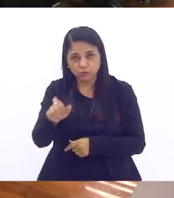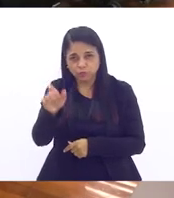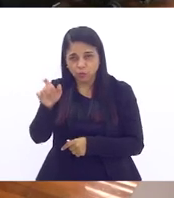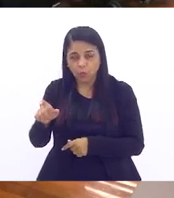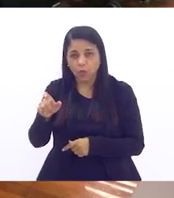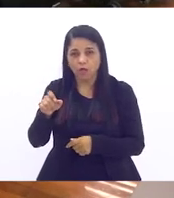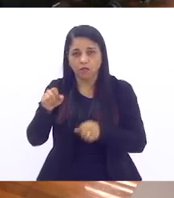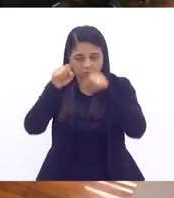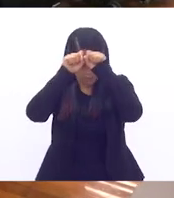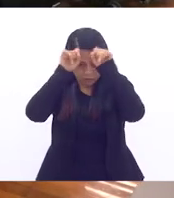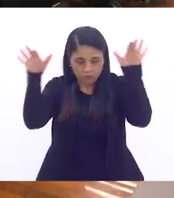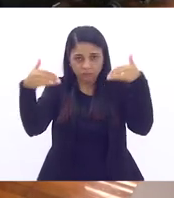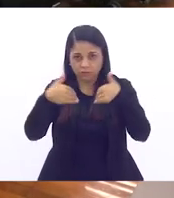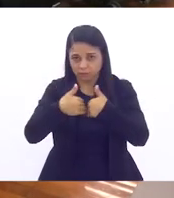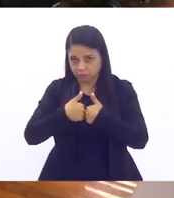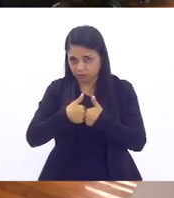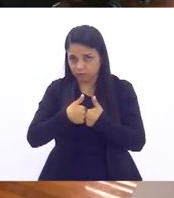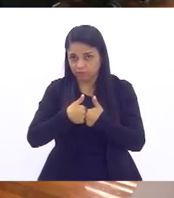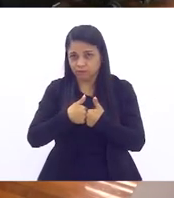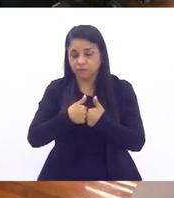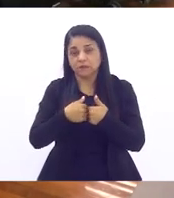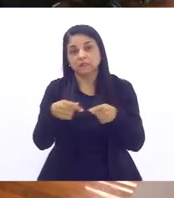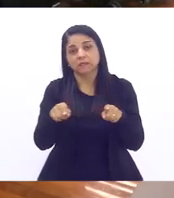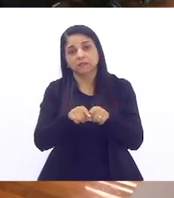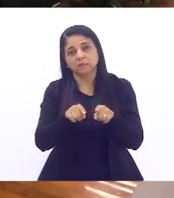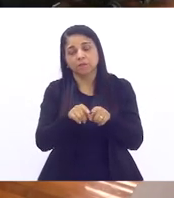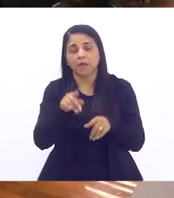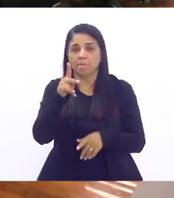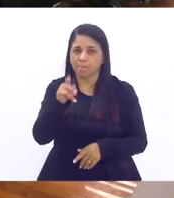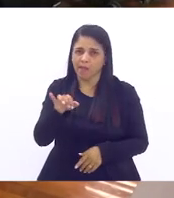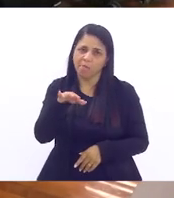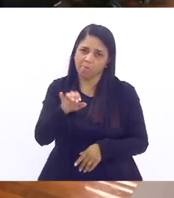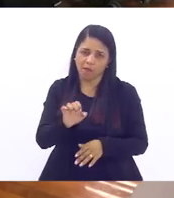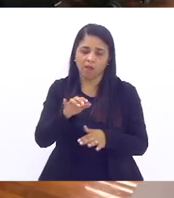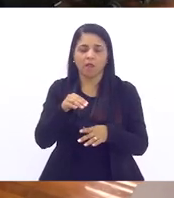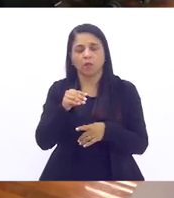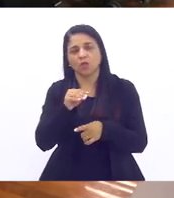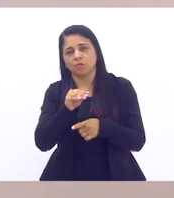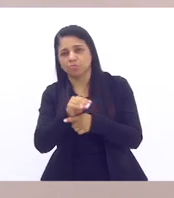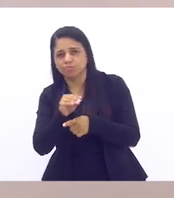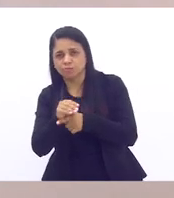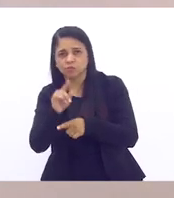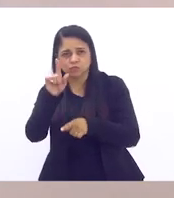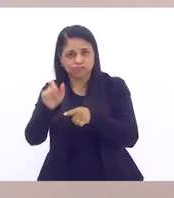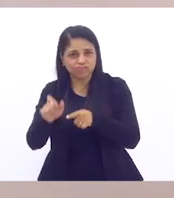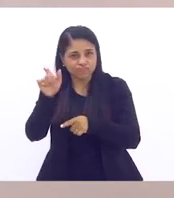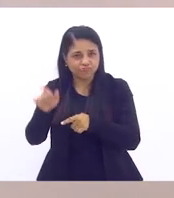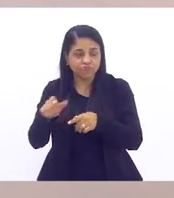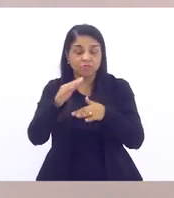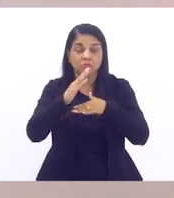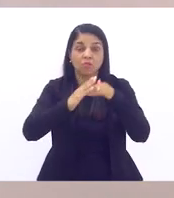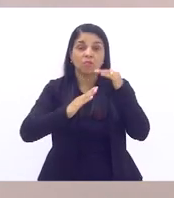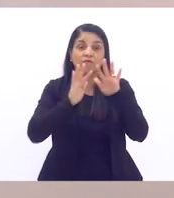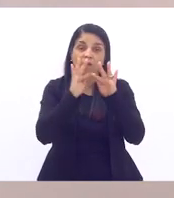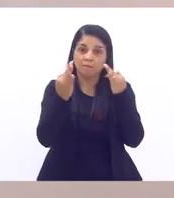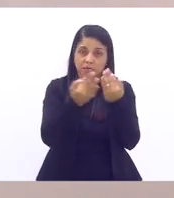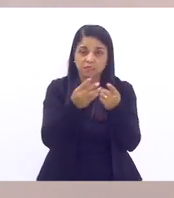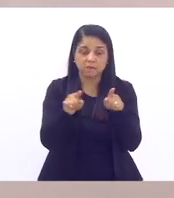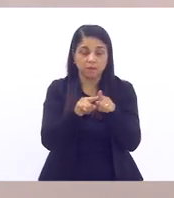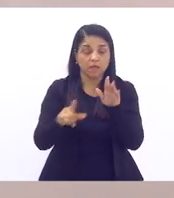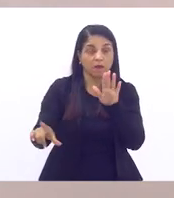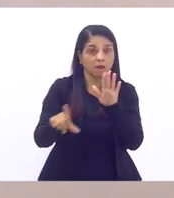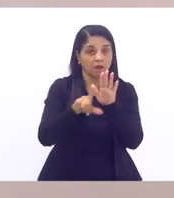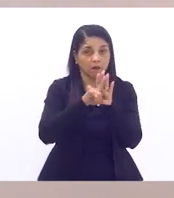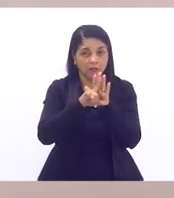transtorno espectro autista e consequentemente aos pais cuidadores e as famílias uma lei que impede